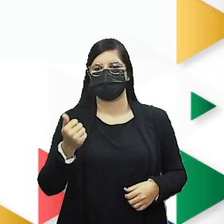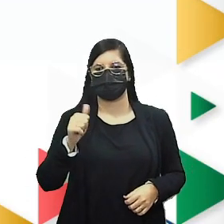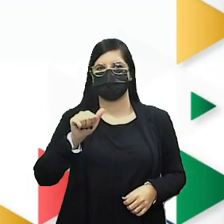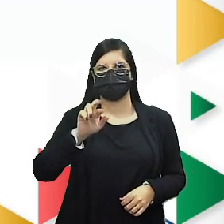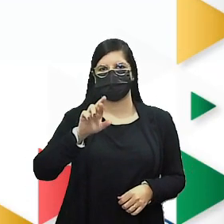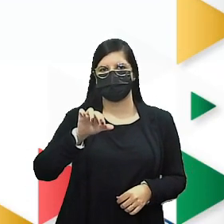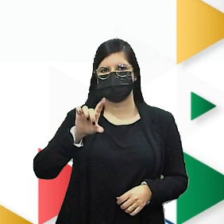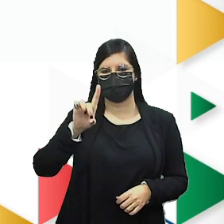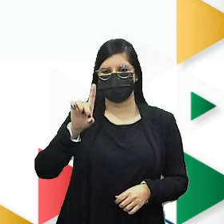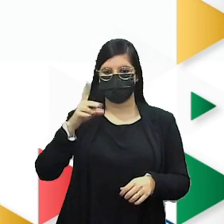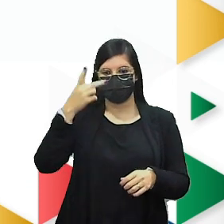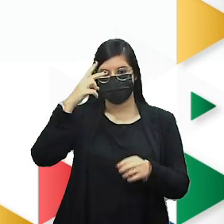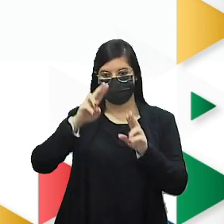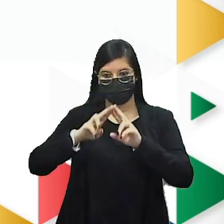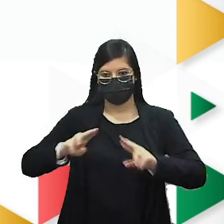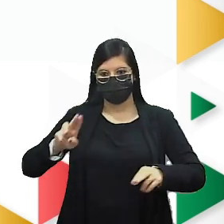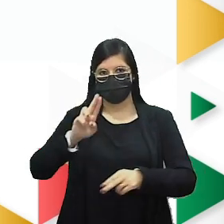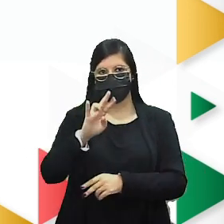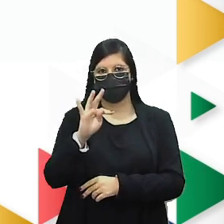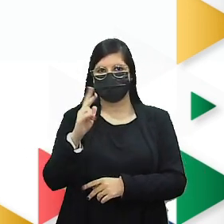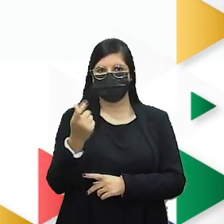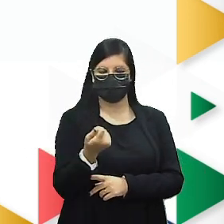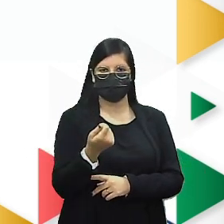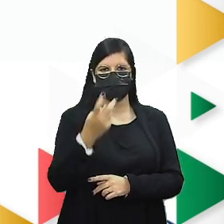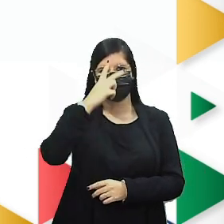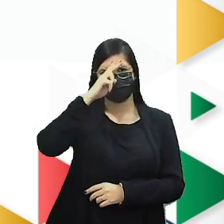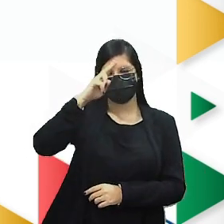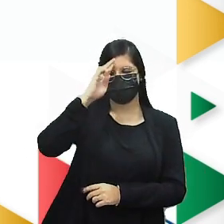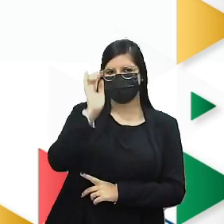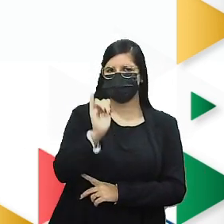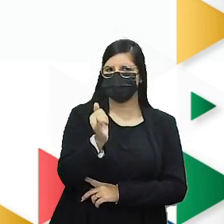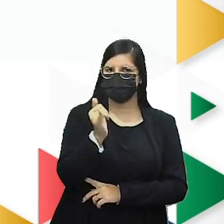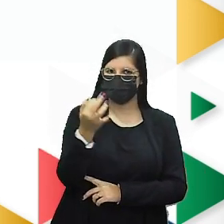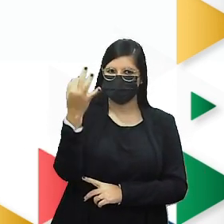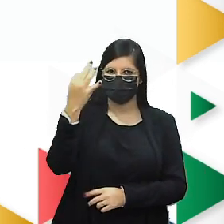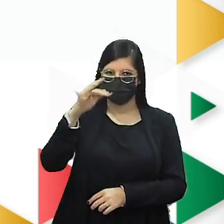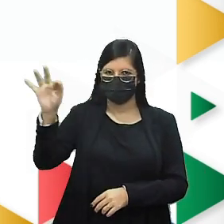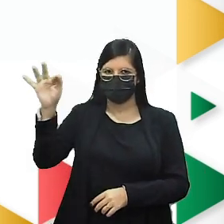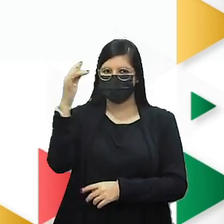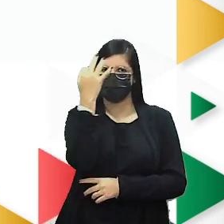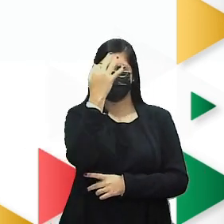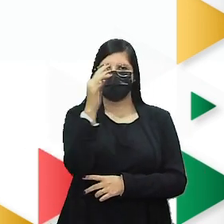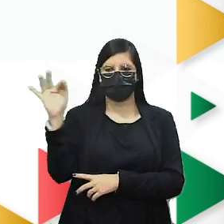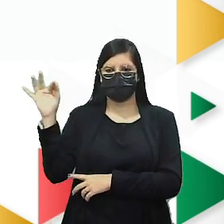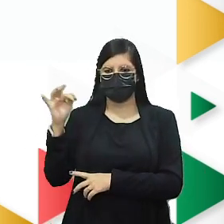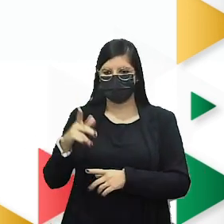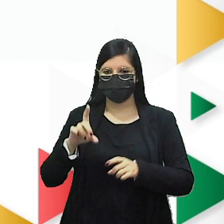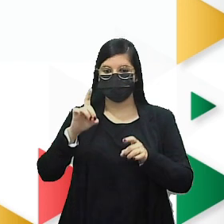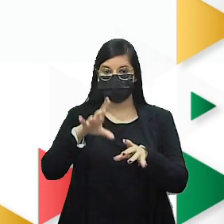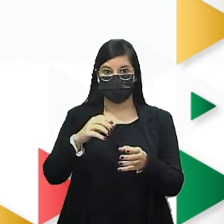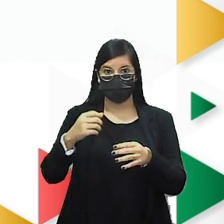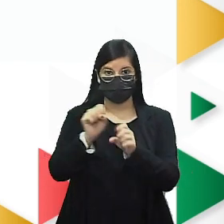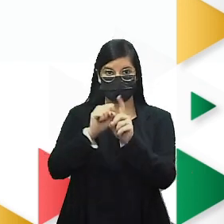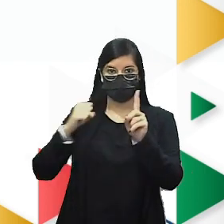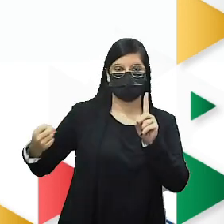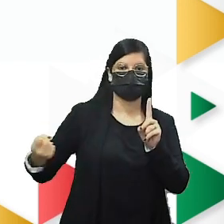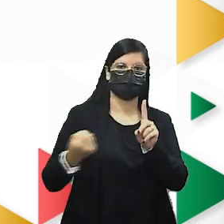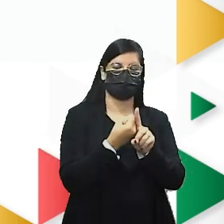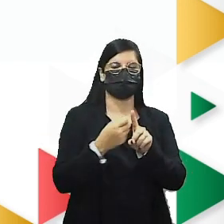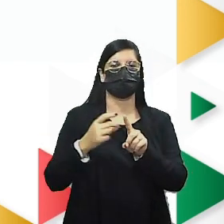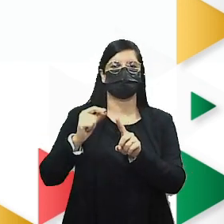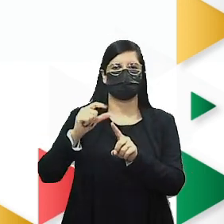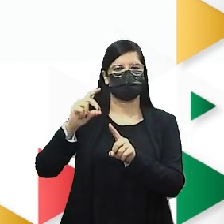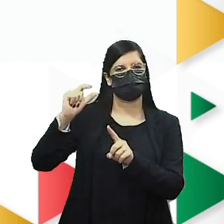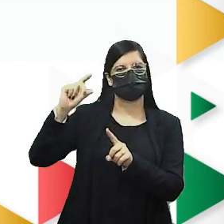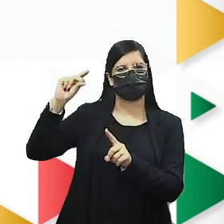da Universidade de Utah, as lendas e folclores não são manifestações exclusivas das sociedades primitivas ou tradicionais,